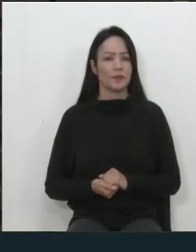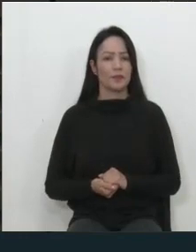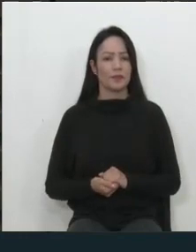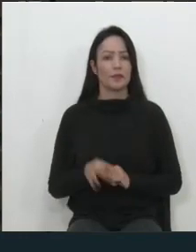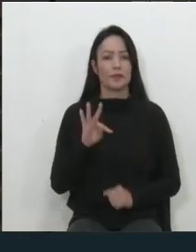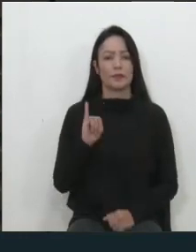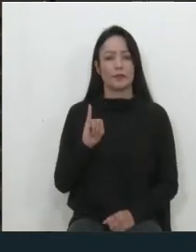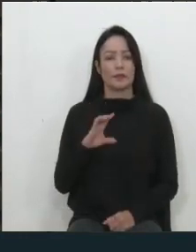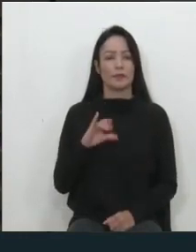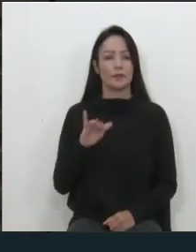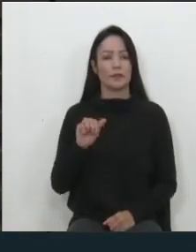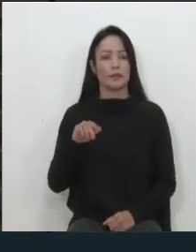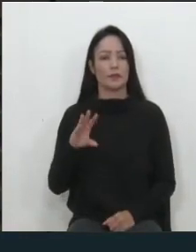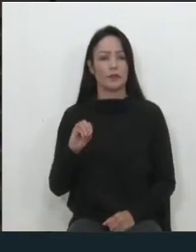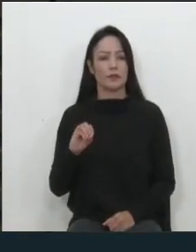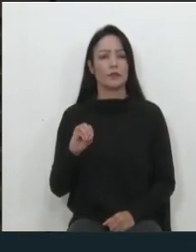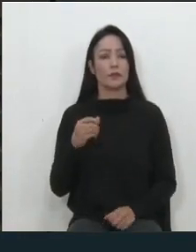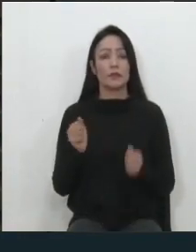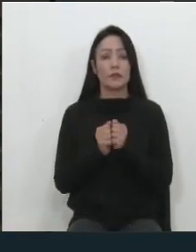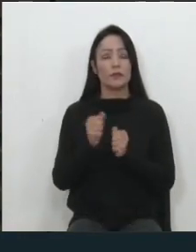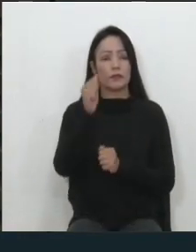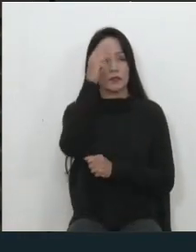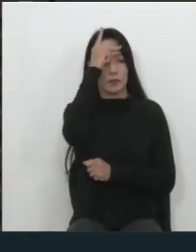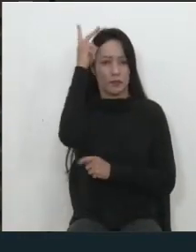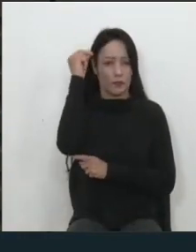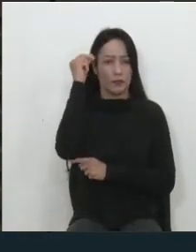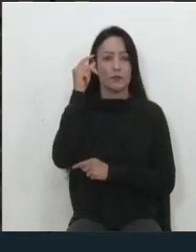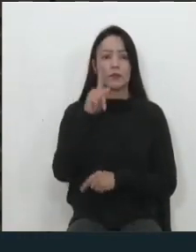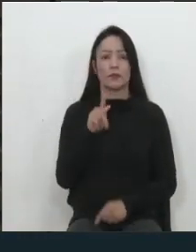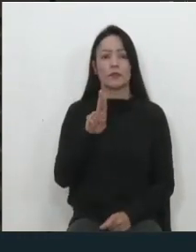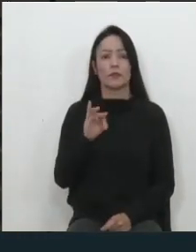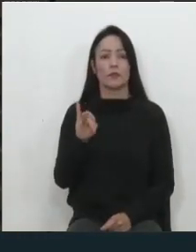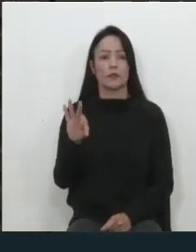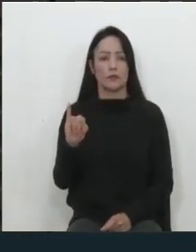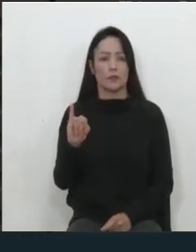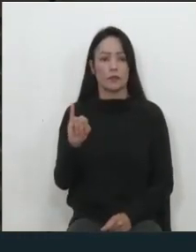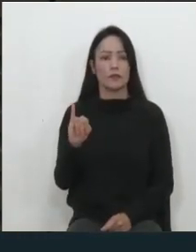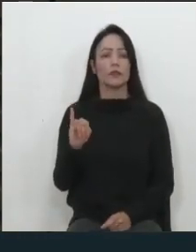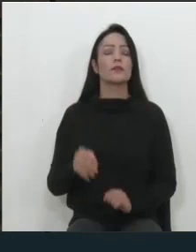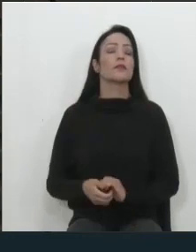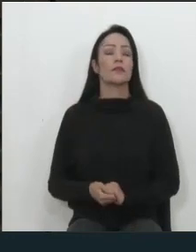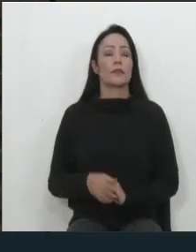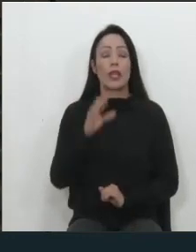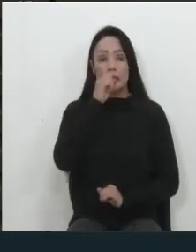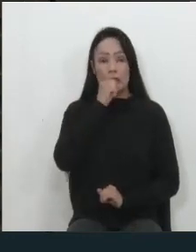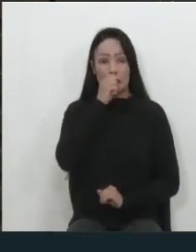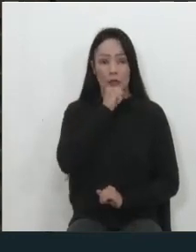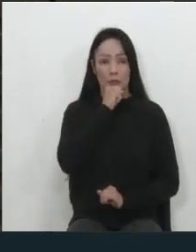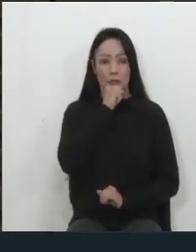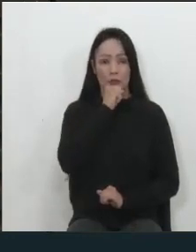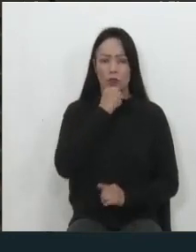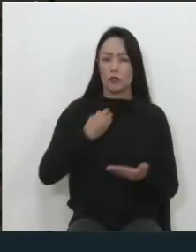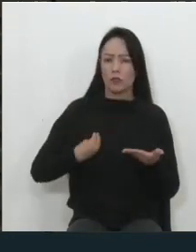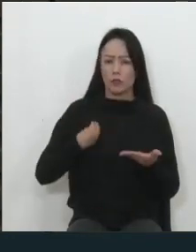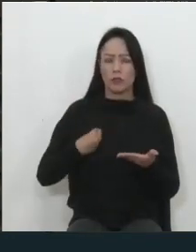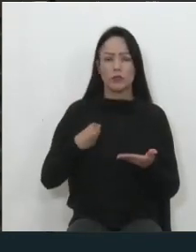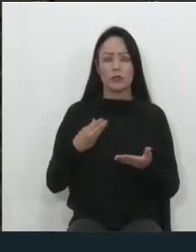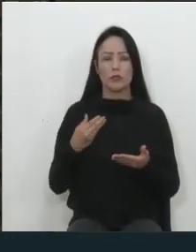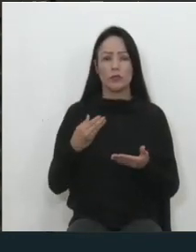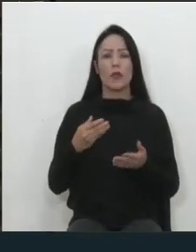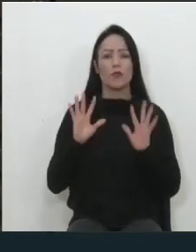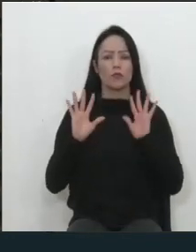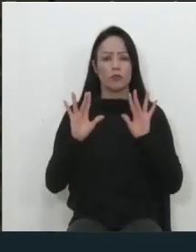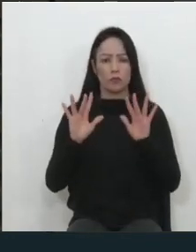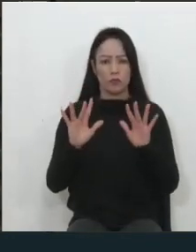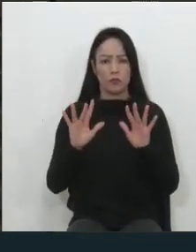Ticiano, juntamente com o prefeito Guti, que no último sábado esteve presente no evento da Assembleia de